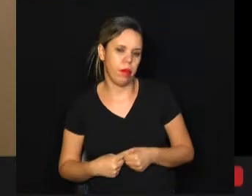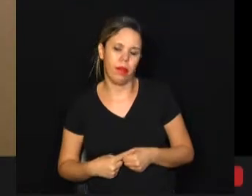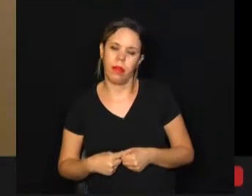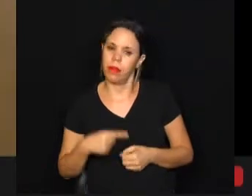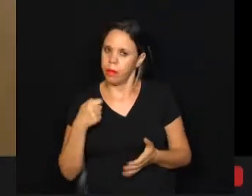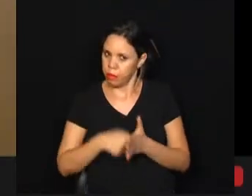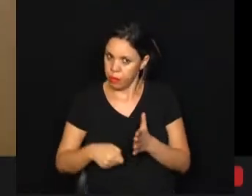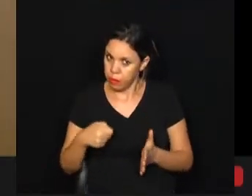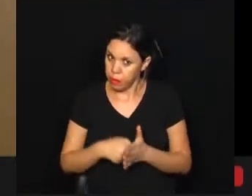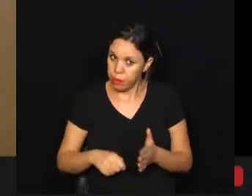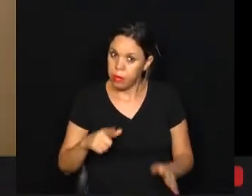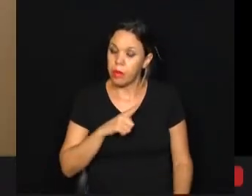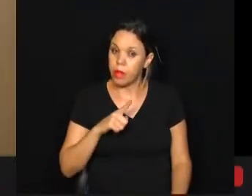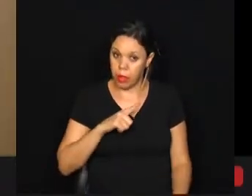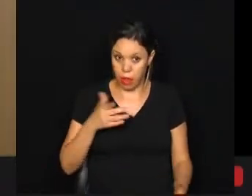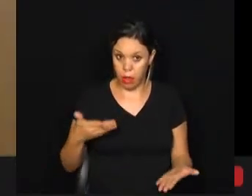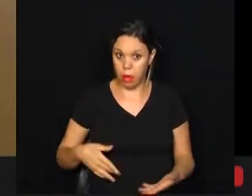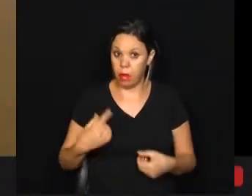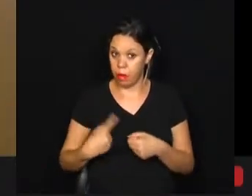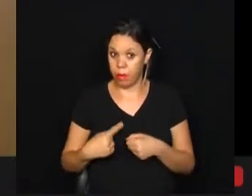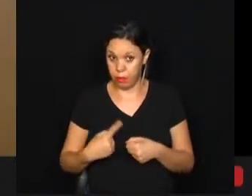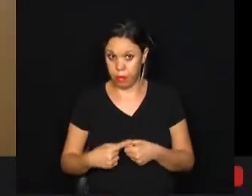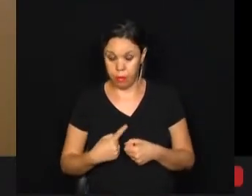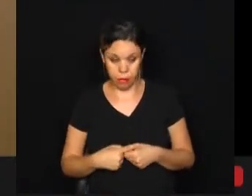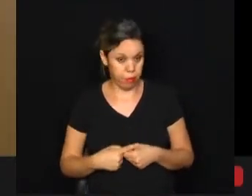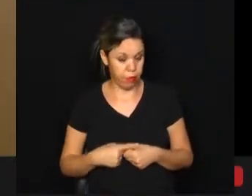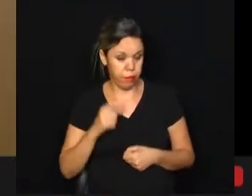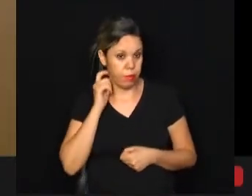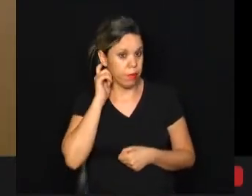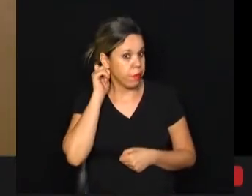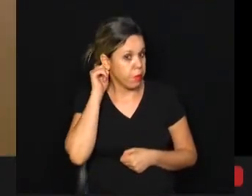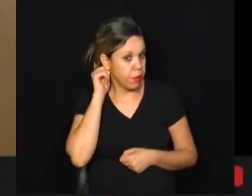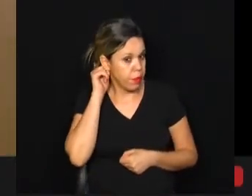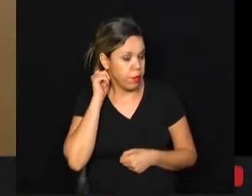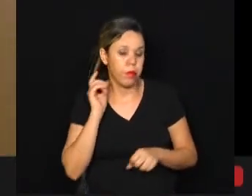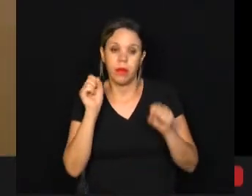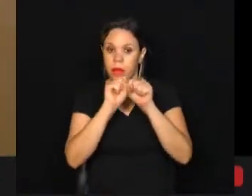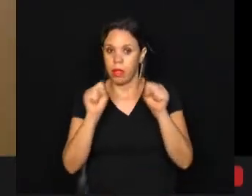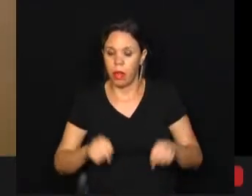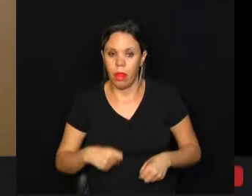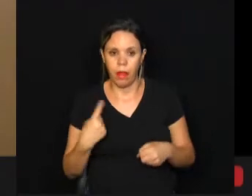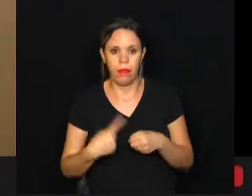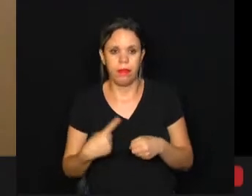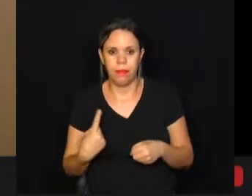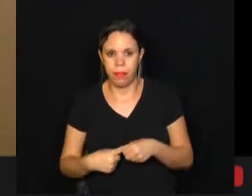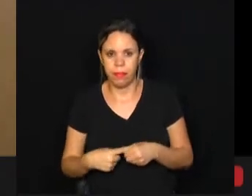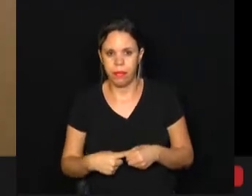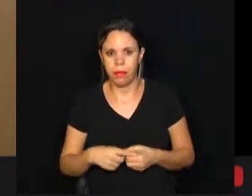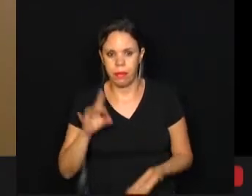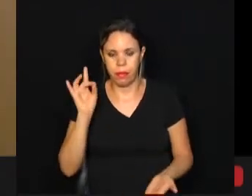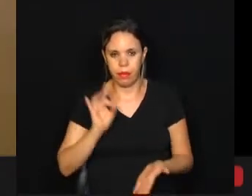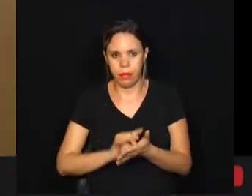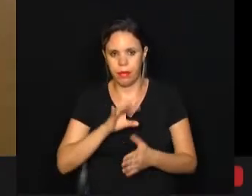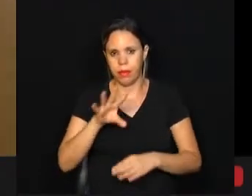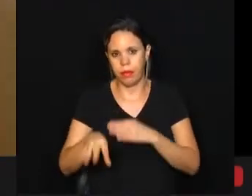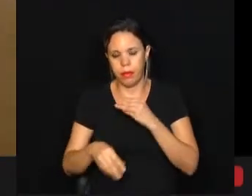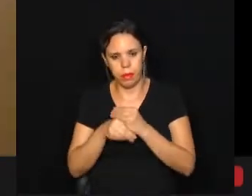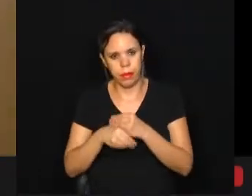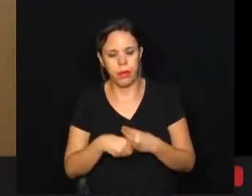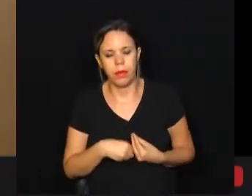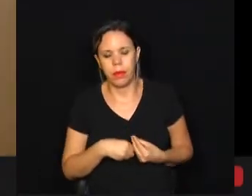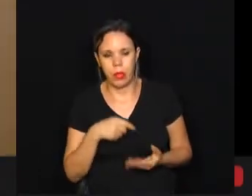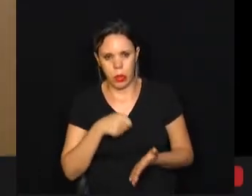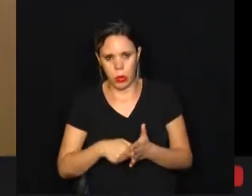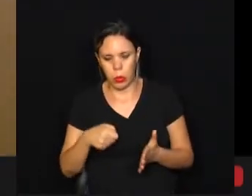luta aqui no município para que o sistema municipal seja efetivamente implantado. Há uma